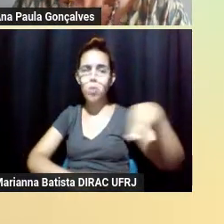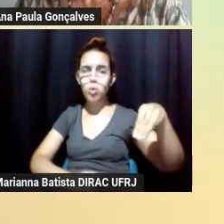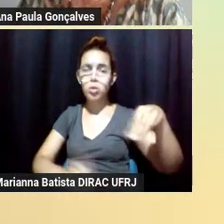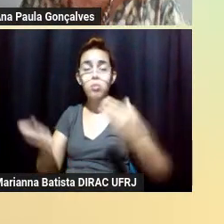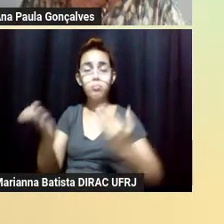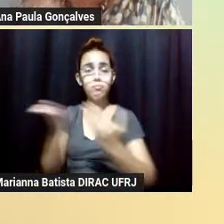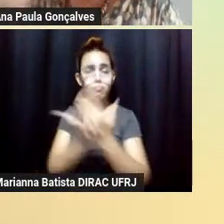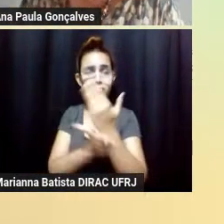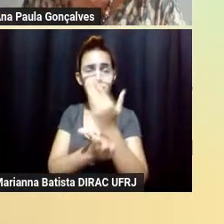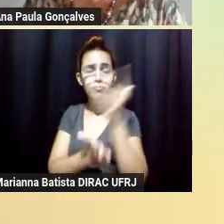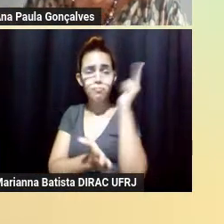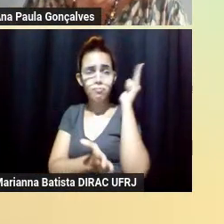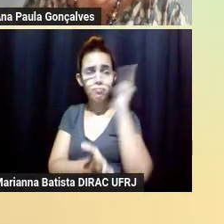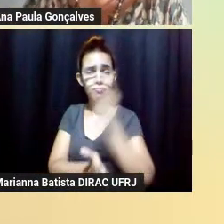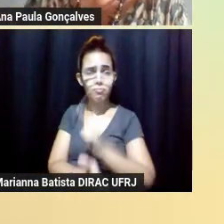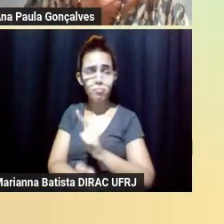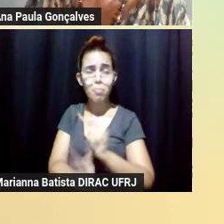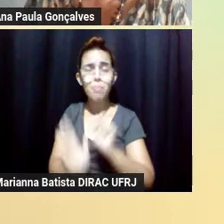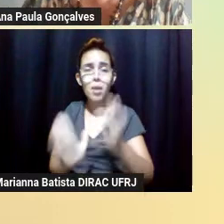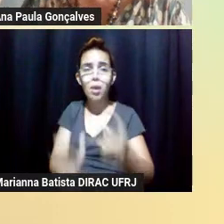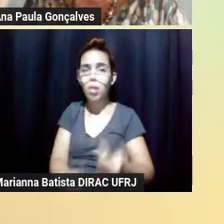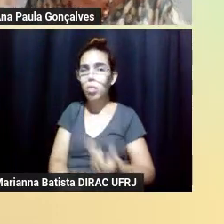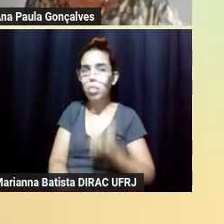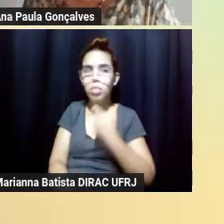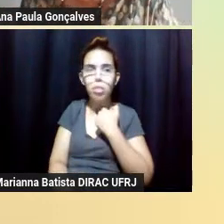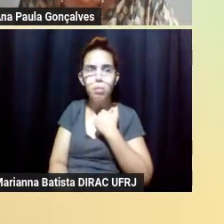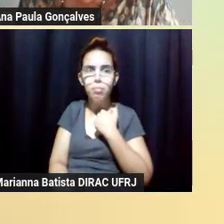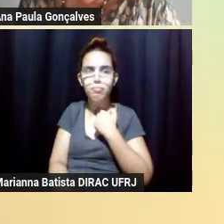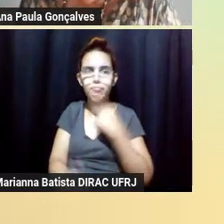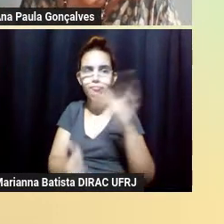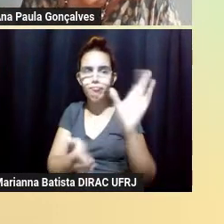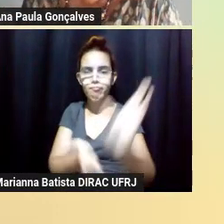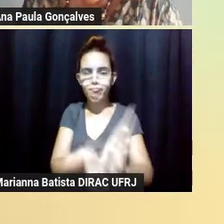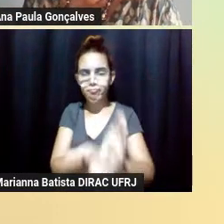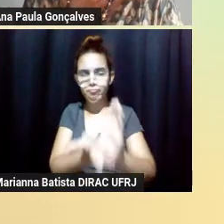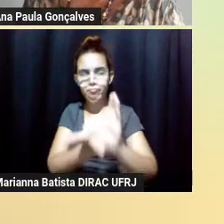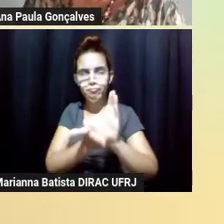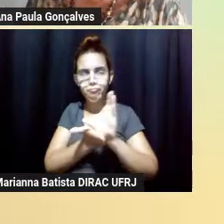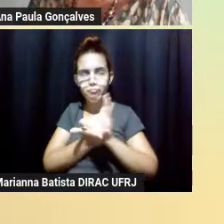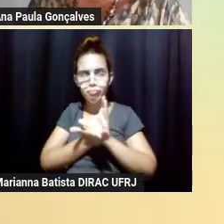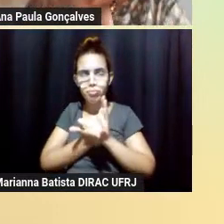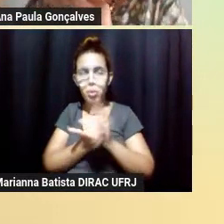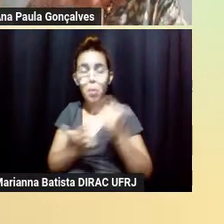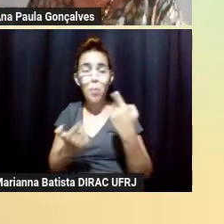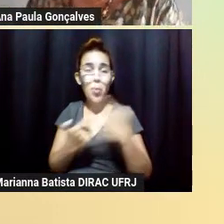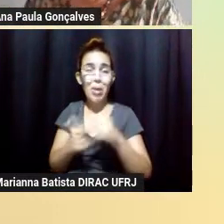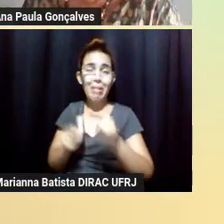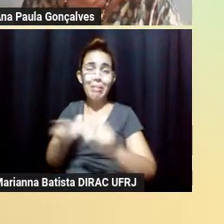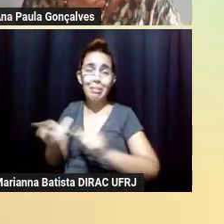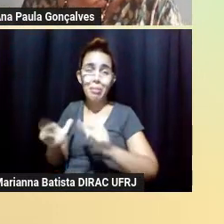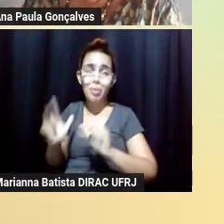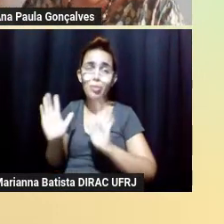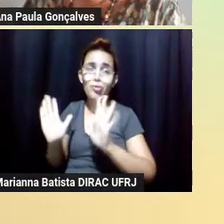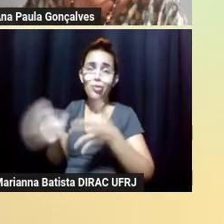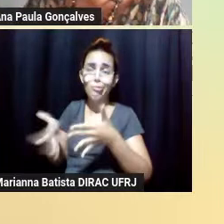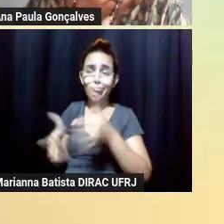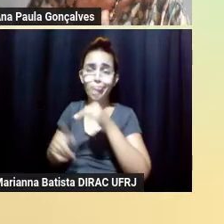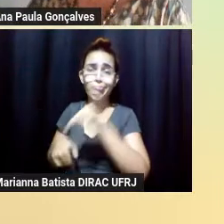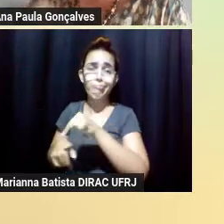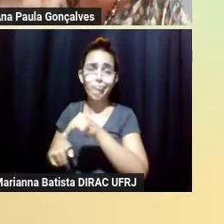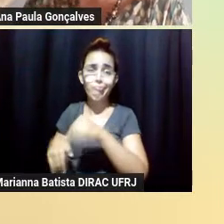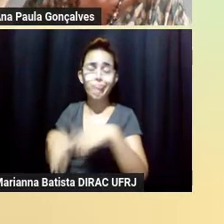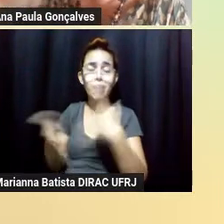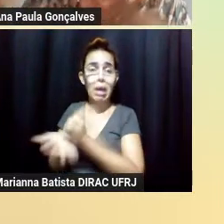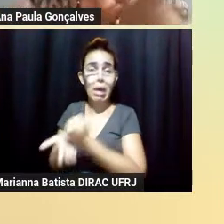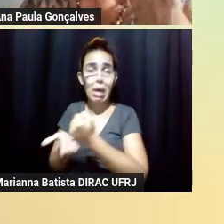Só que eu não podia receber a bolsa sendo uma pessoa que tinha carteira assinada. E Então, eu abro mão dessa carteira assinada nesse trabalho